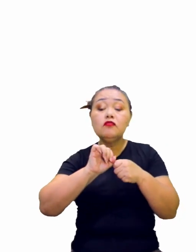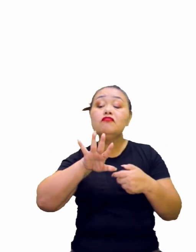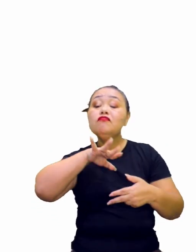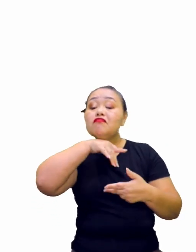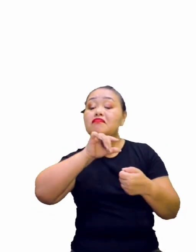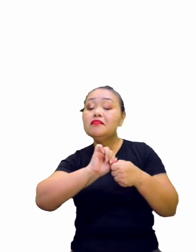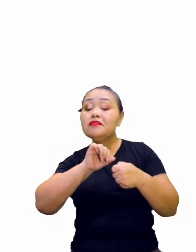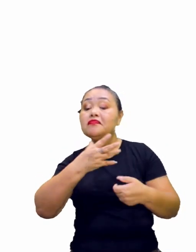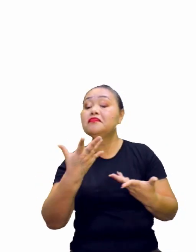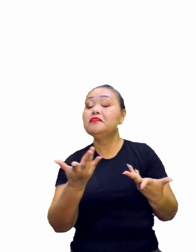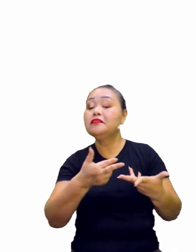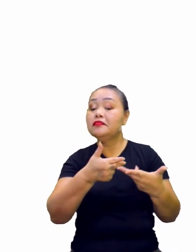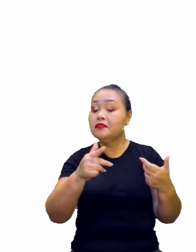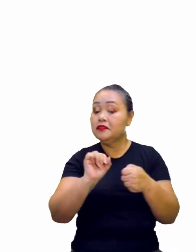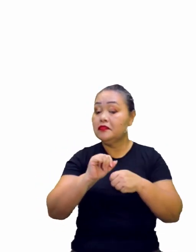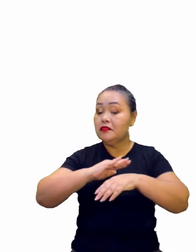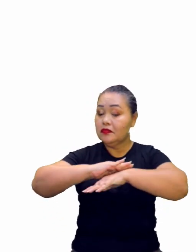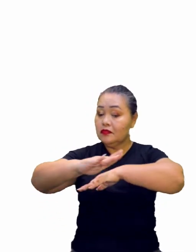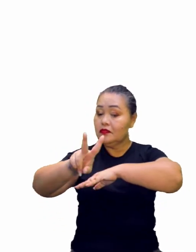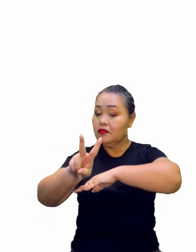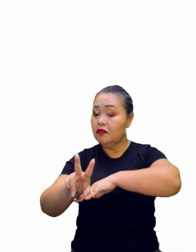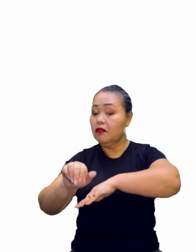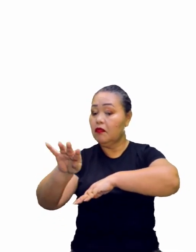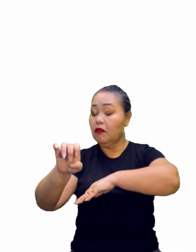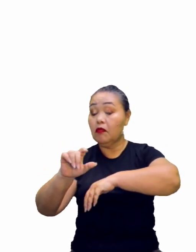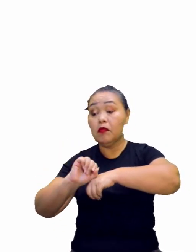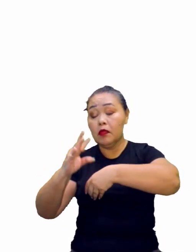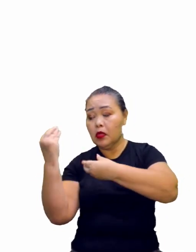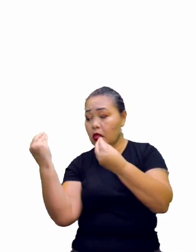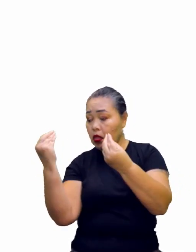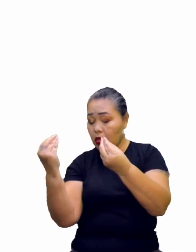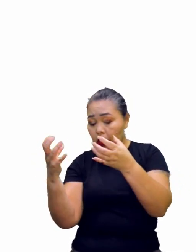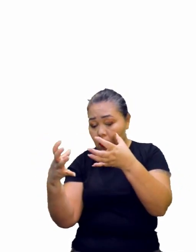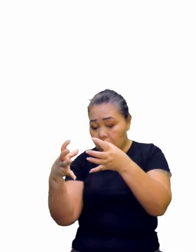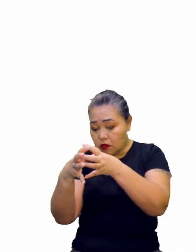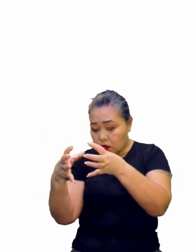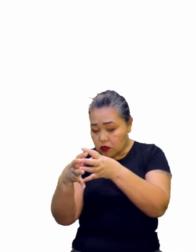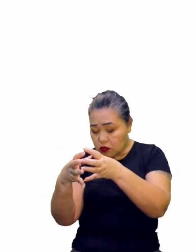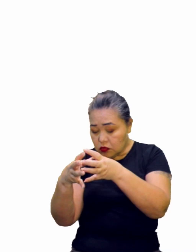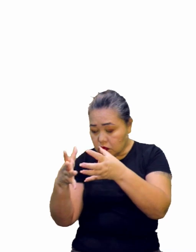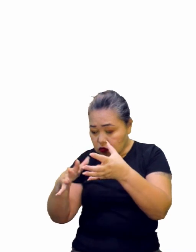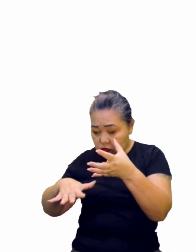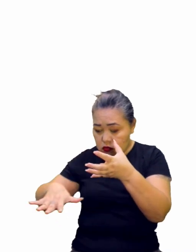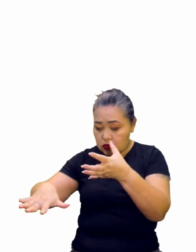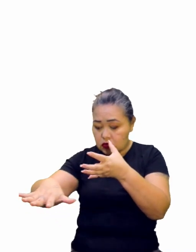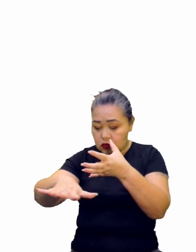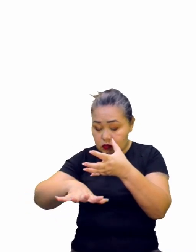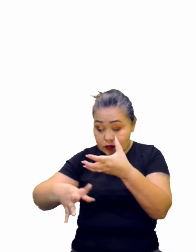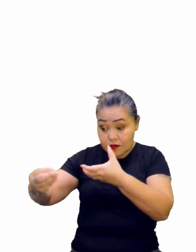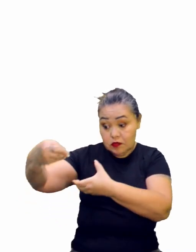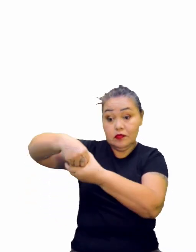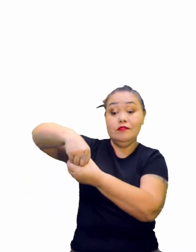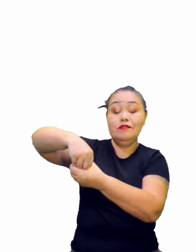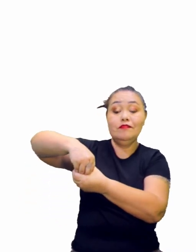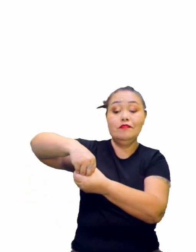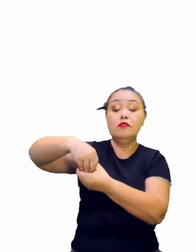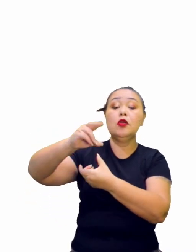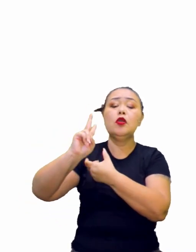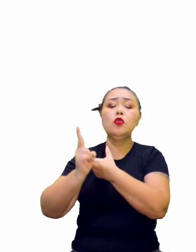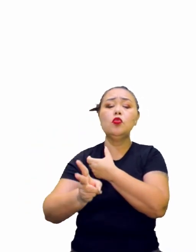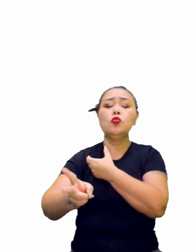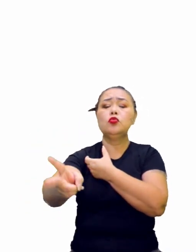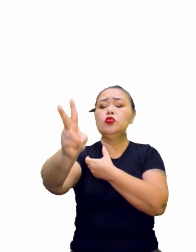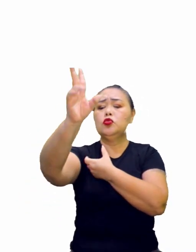todas essas propriedades, constituído pelo agrupamento do tipo de vegetação contínuo. O que é essa palavra